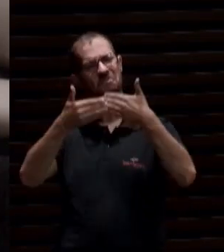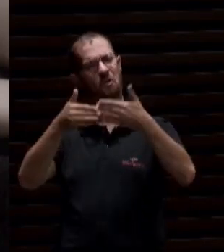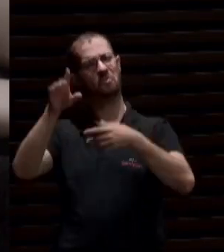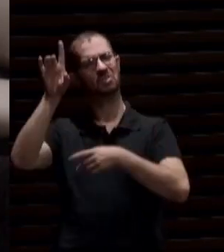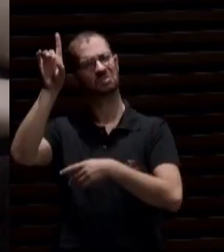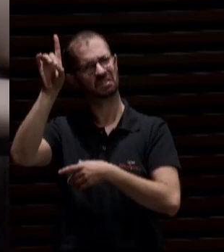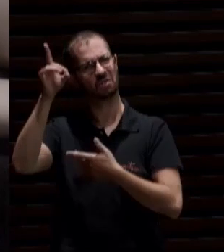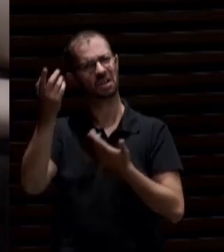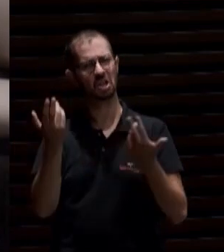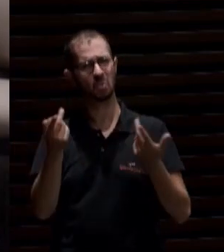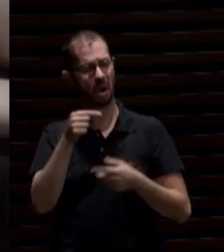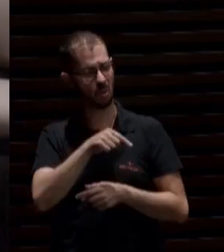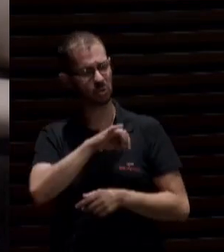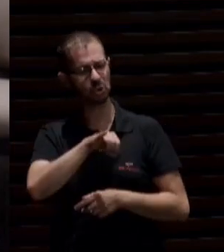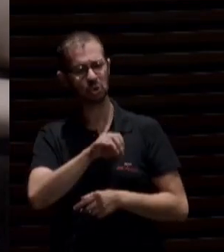como Jonas.